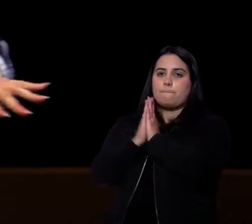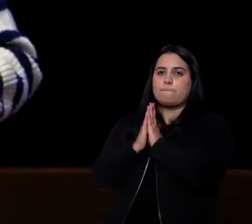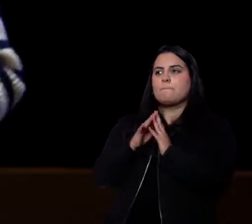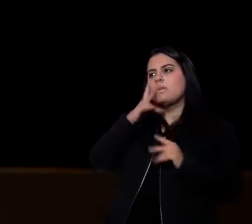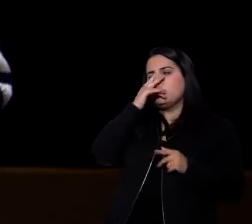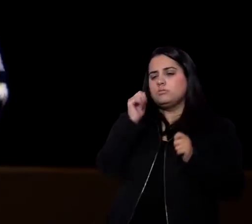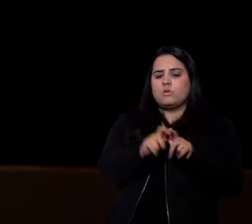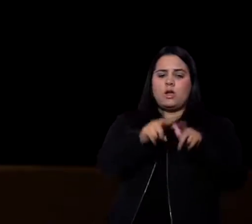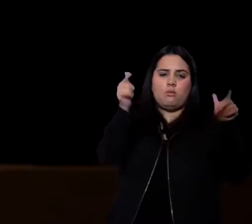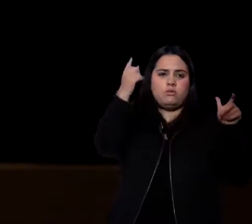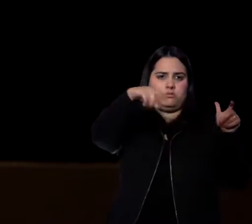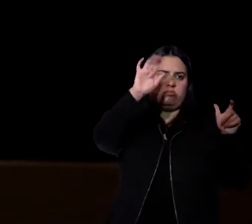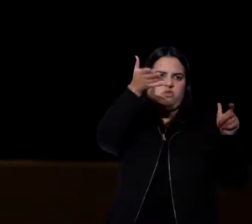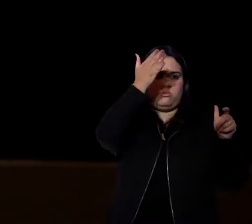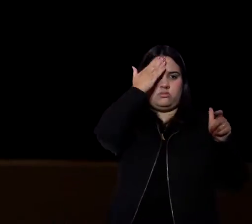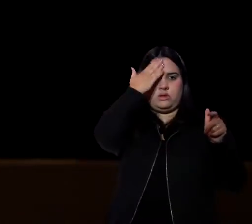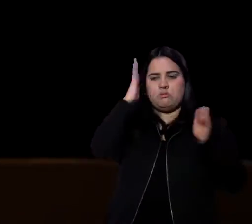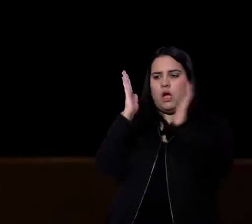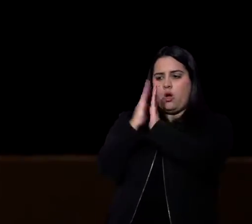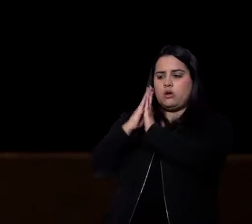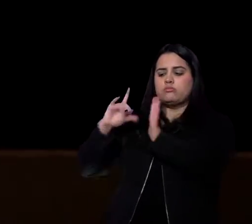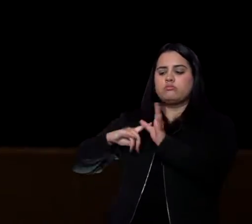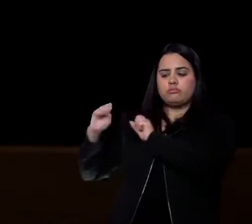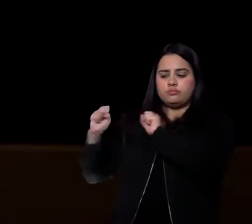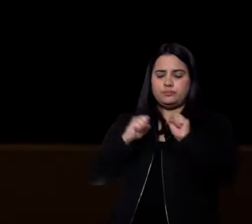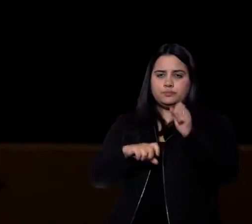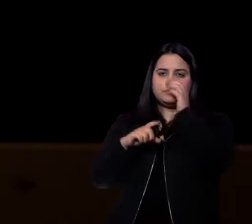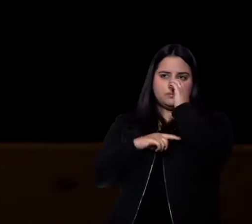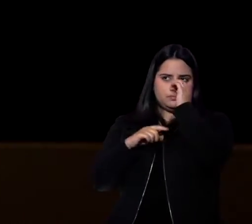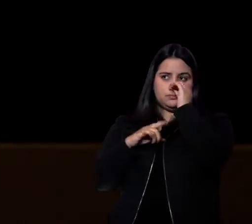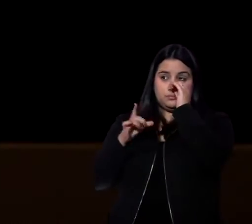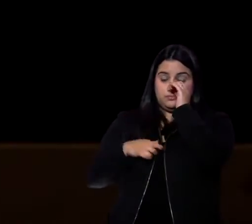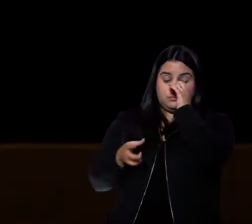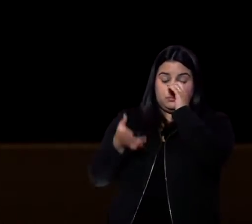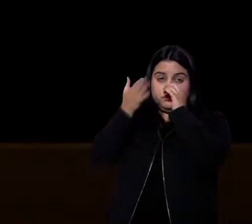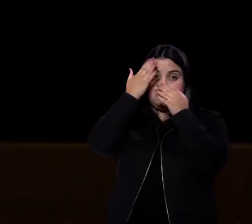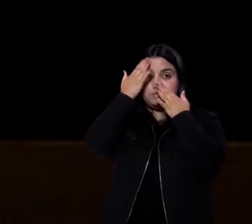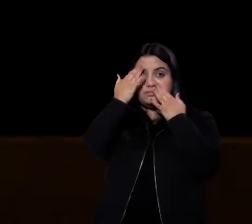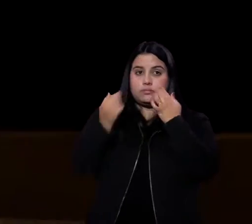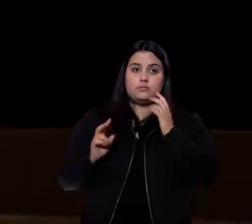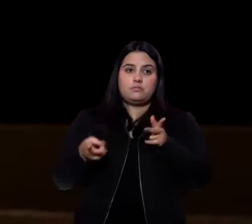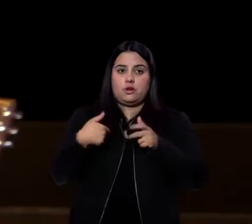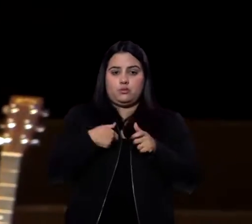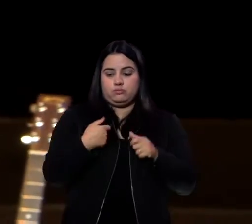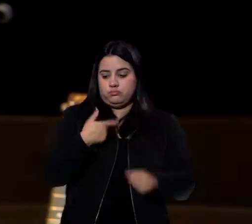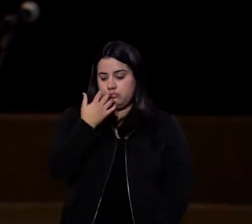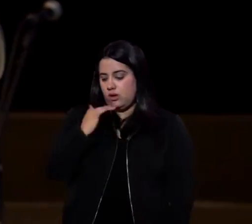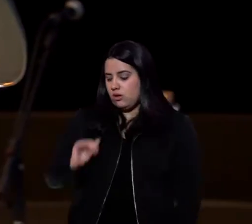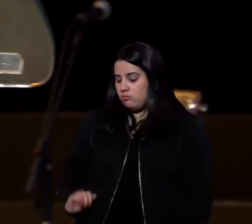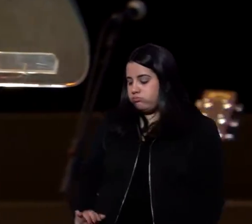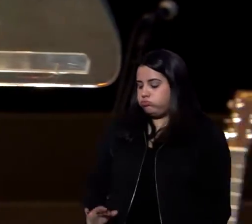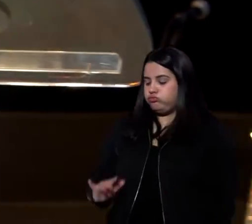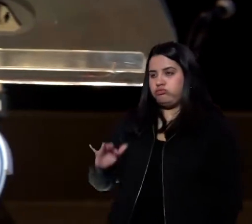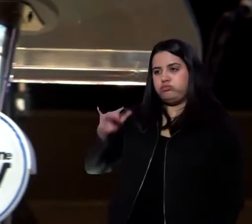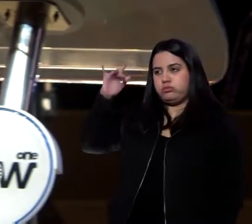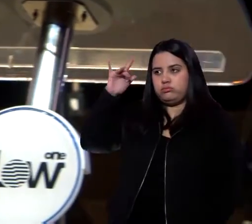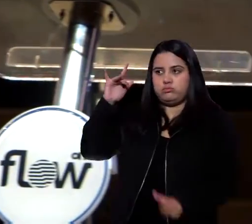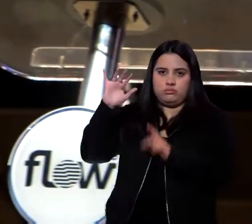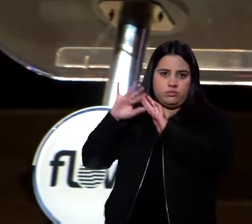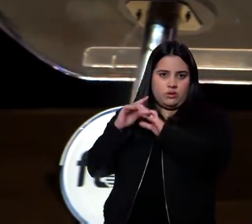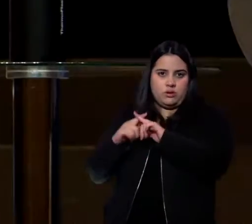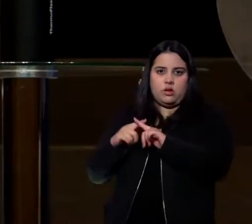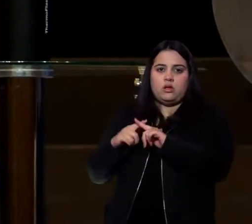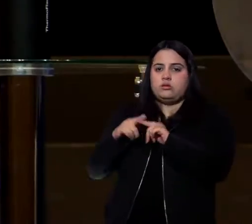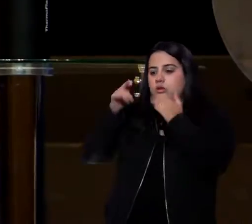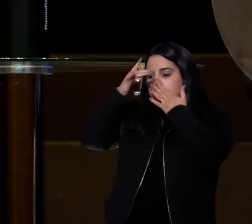aqui sabe, tipo, oração tem poder. Eu sempre soube disso. Eu cresci na igreja e, tipo, todo mundo me ensinou que eu tinha que